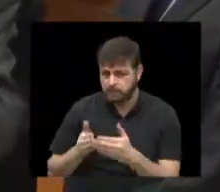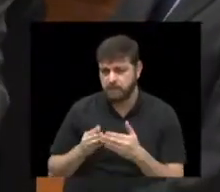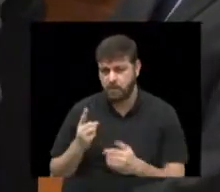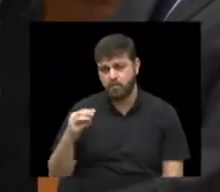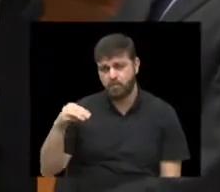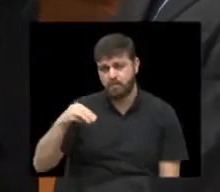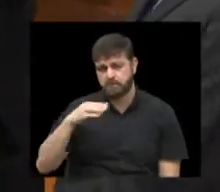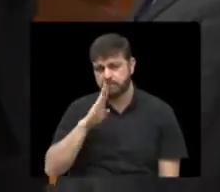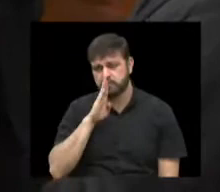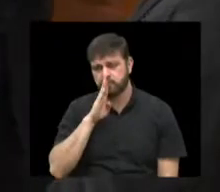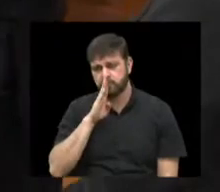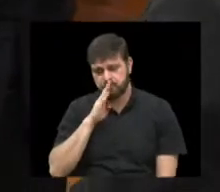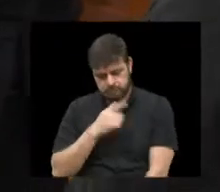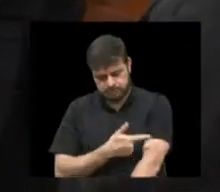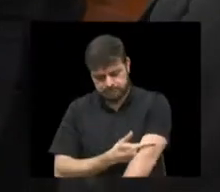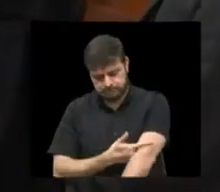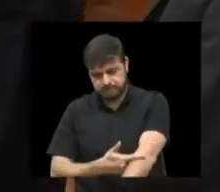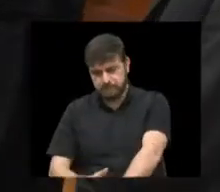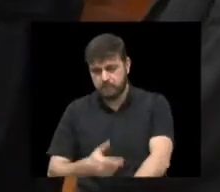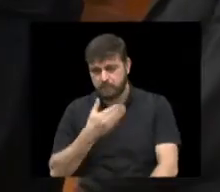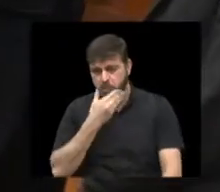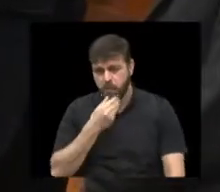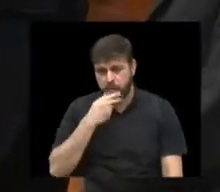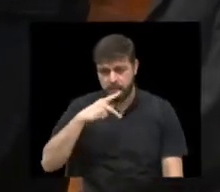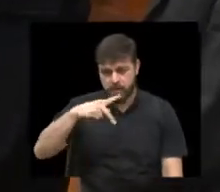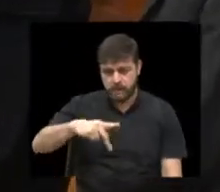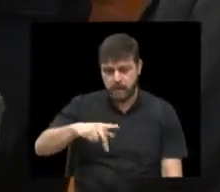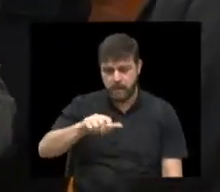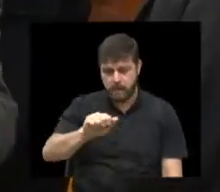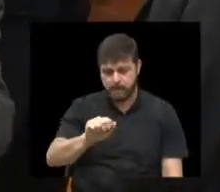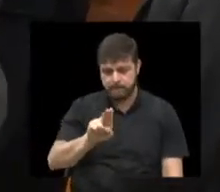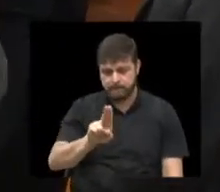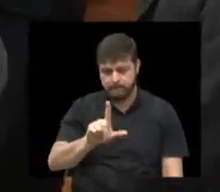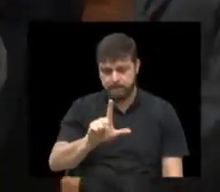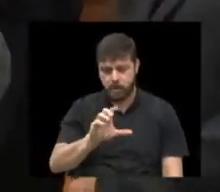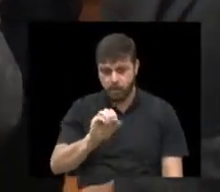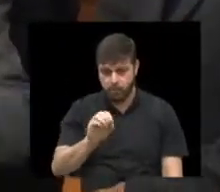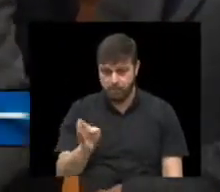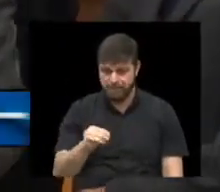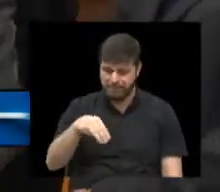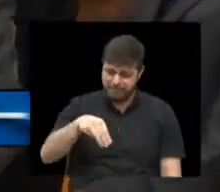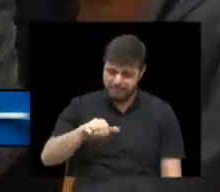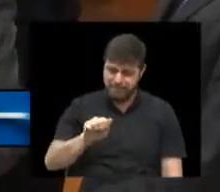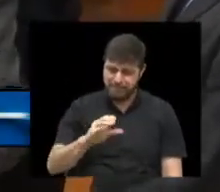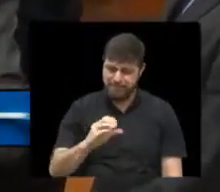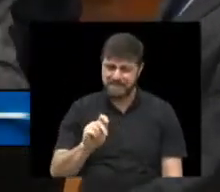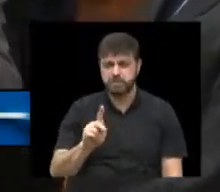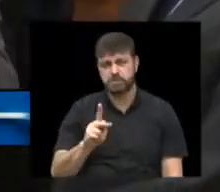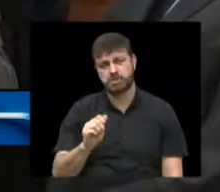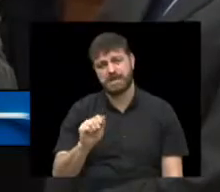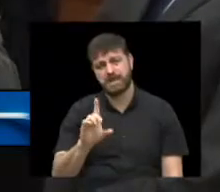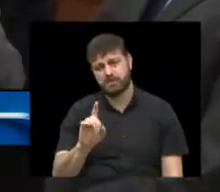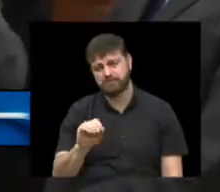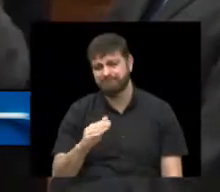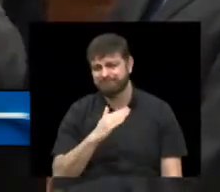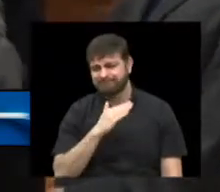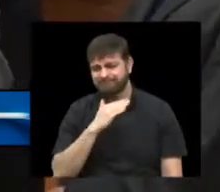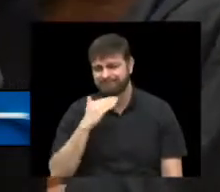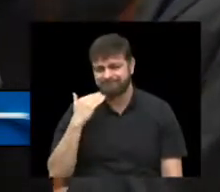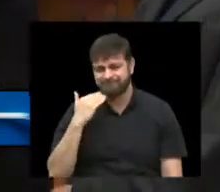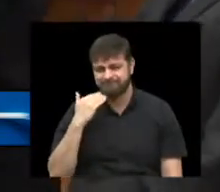de silêncio em homenagem ao seu Paulo Hernandes Machado. Foi funcionário meu durante 15 anos e veio falecer na